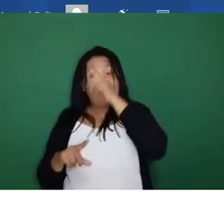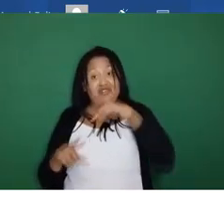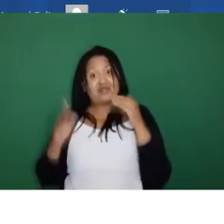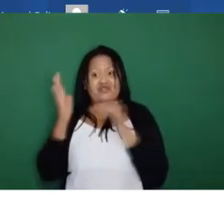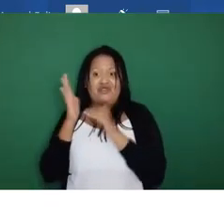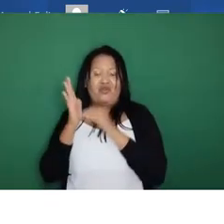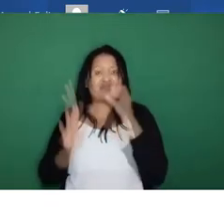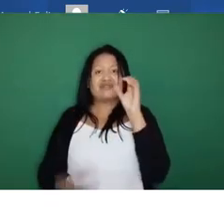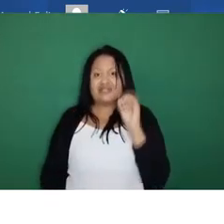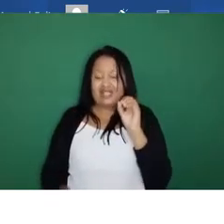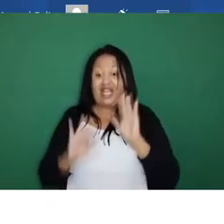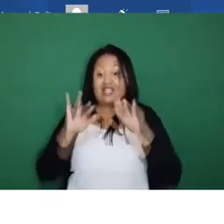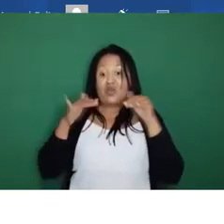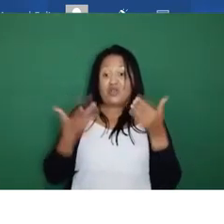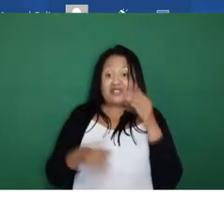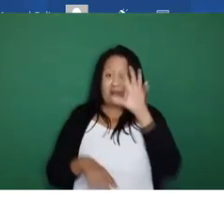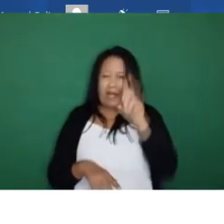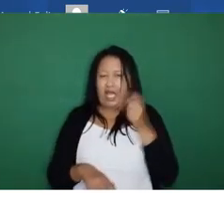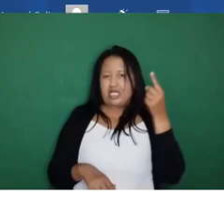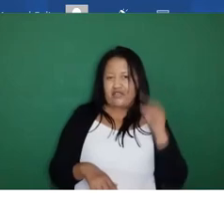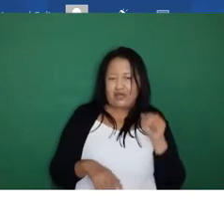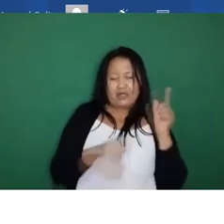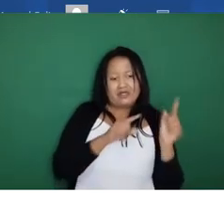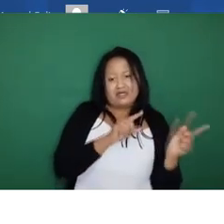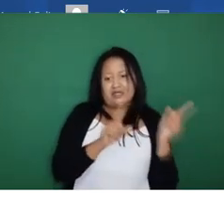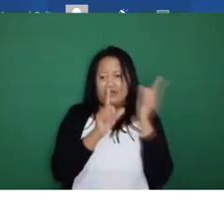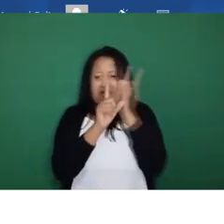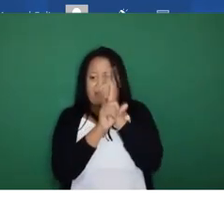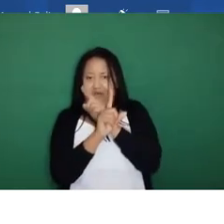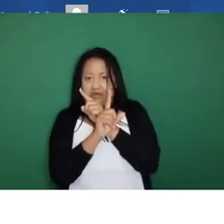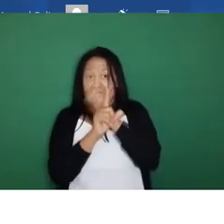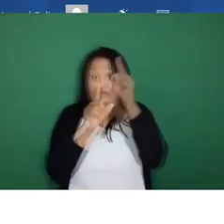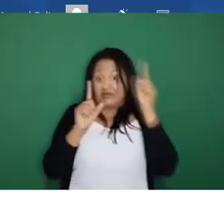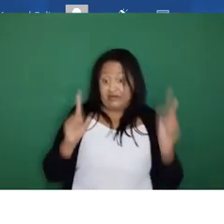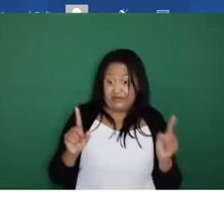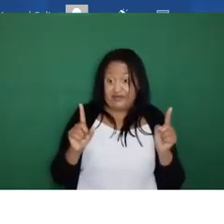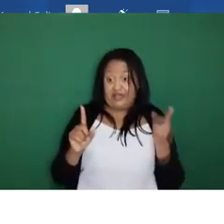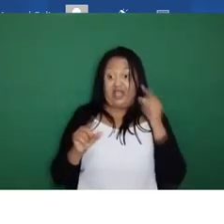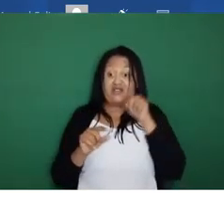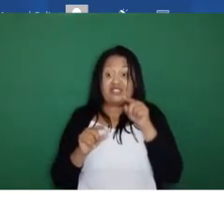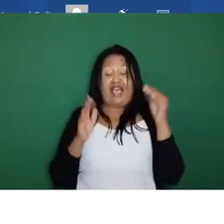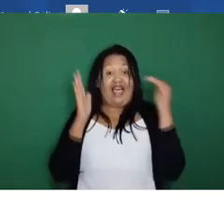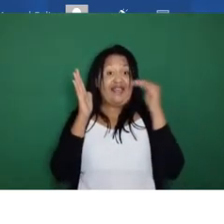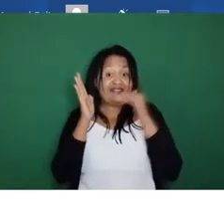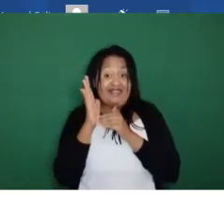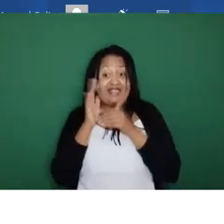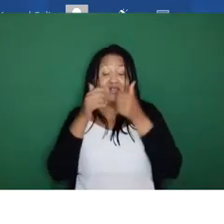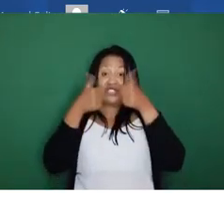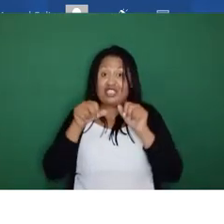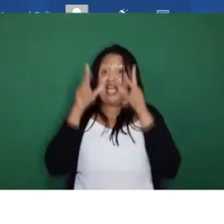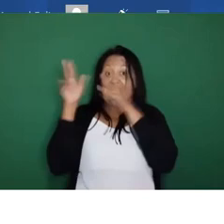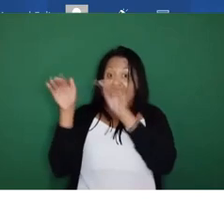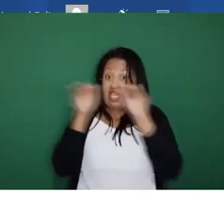Então quando você pega essa vírgula e mexer para cá voltando você vai mexer até ficar igual